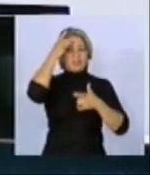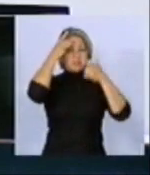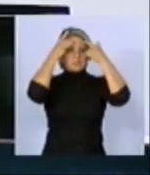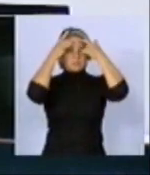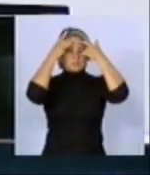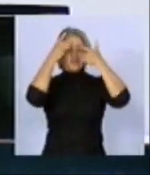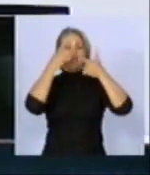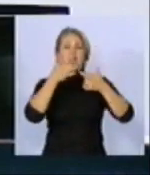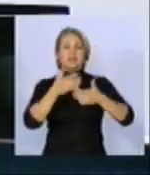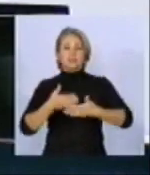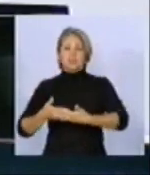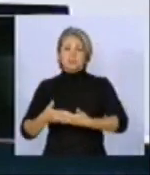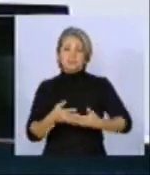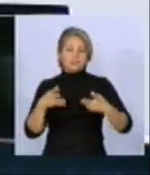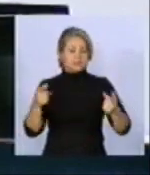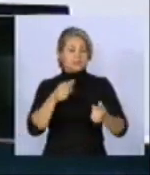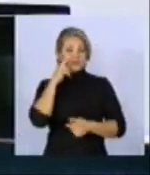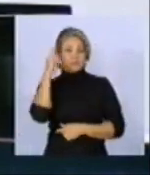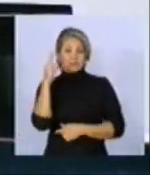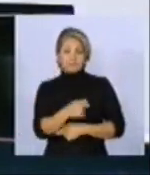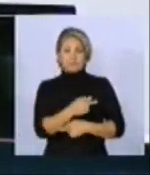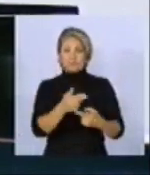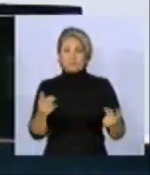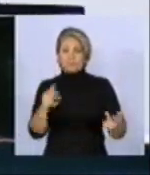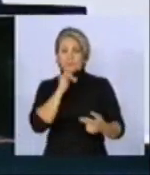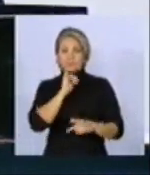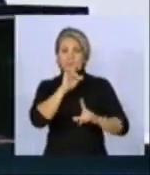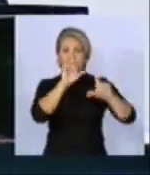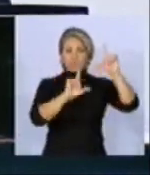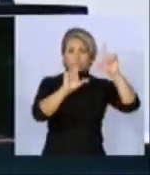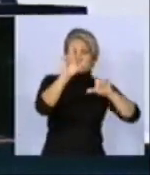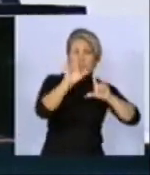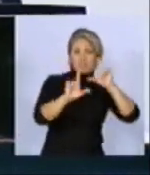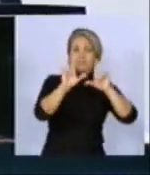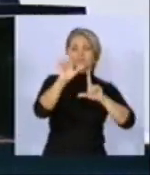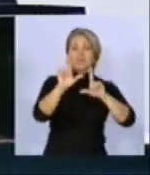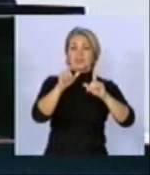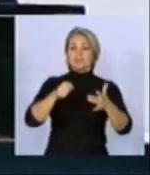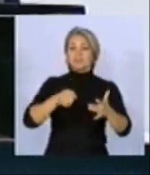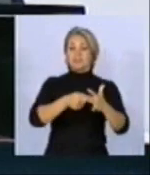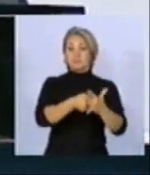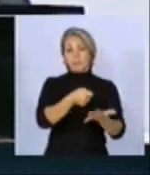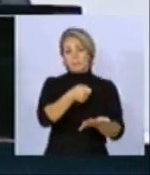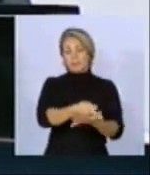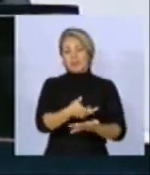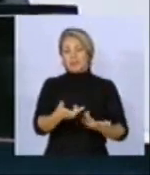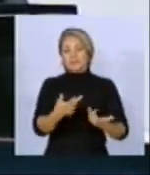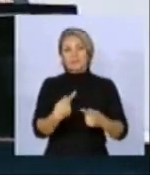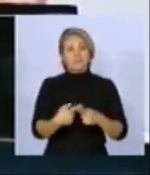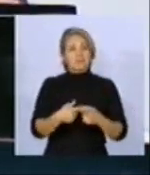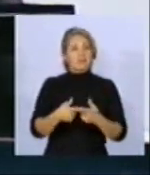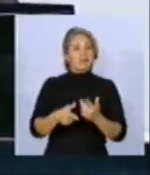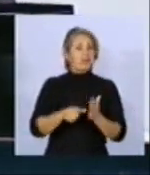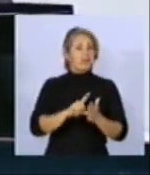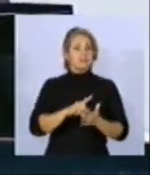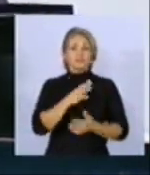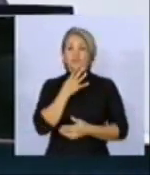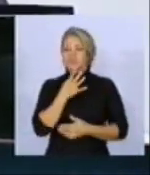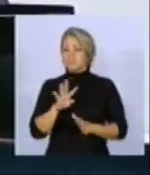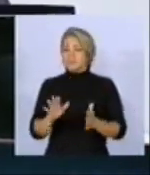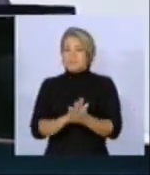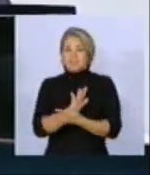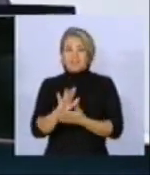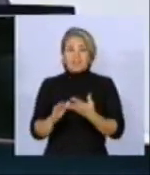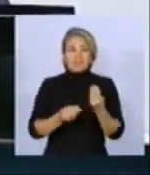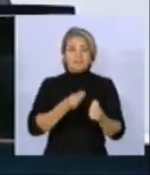recentemente tivemos uma audiência sobre TVs por assinatura porque não conhecíamos é o Mercado Nacional sobre